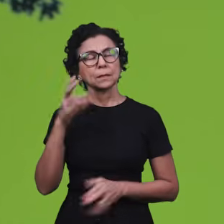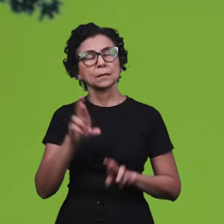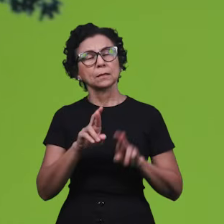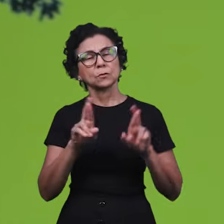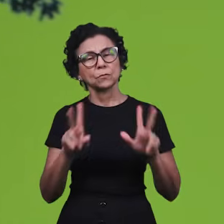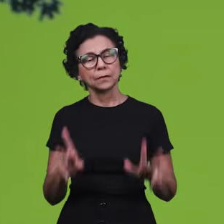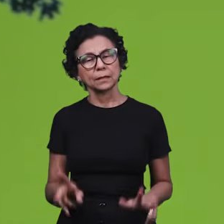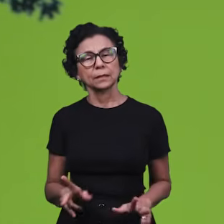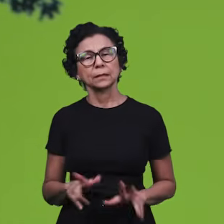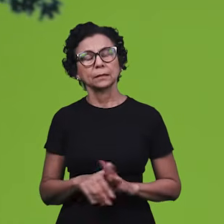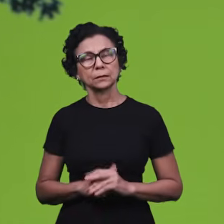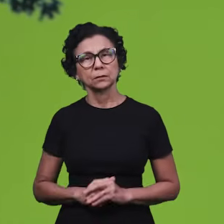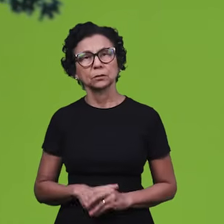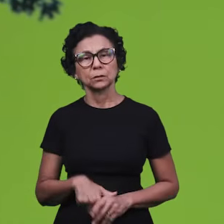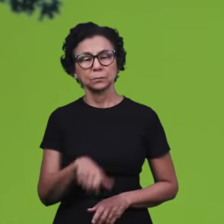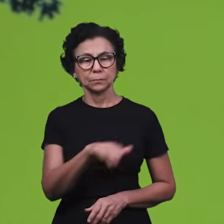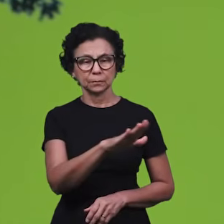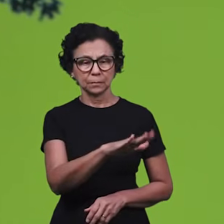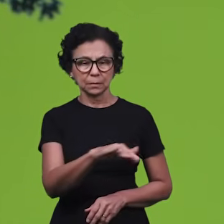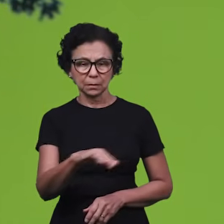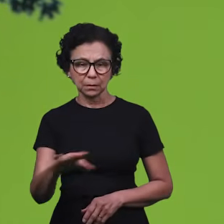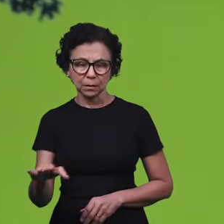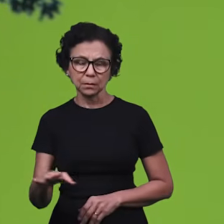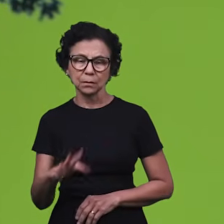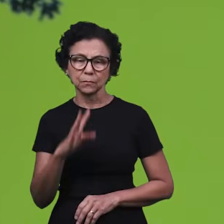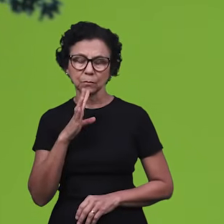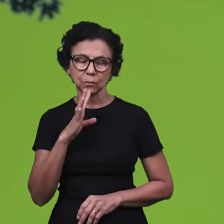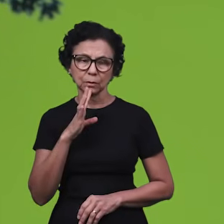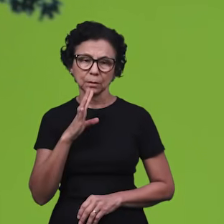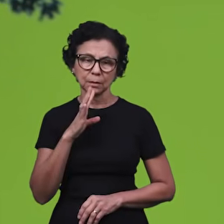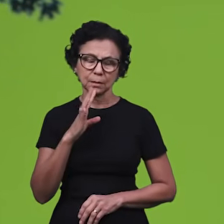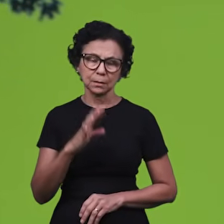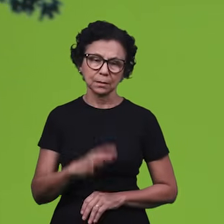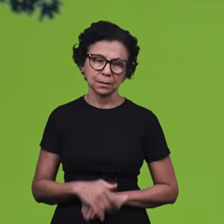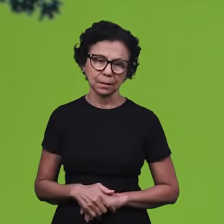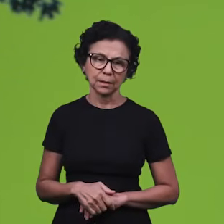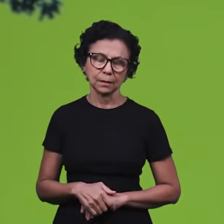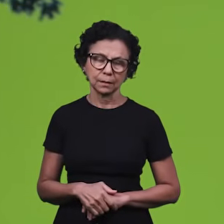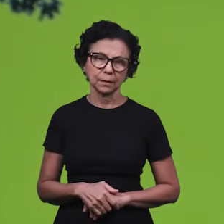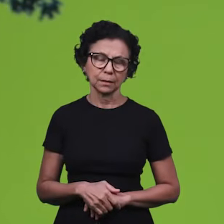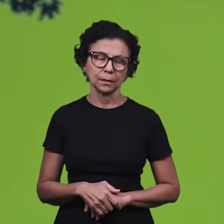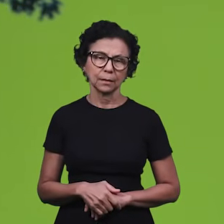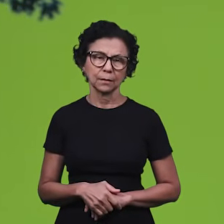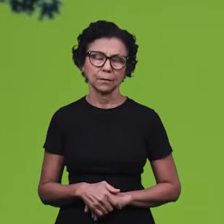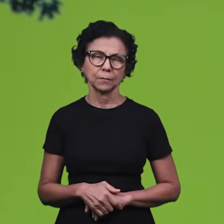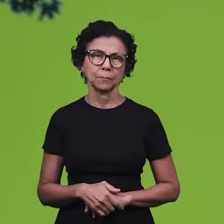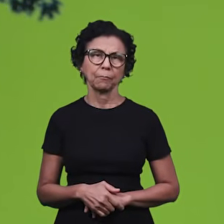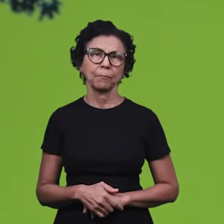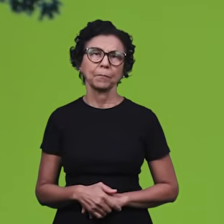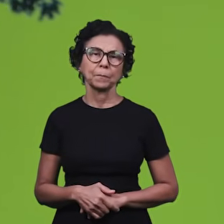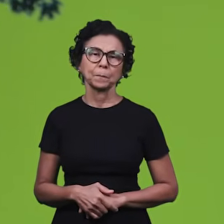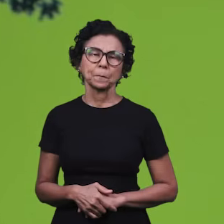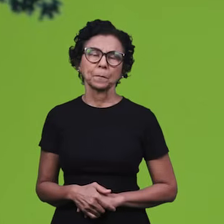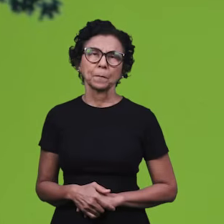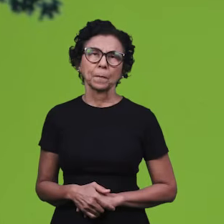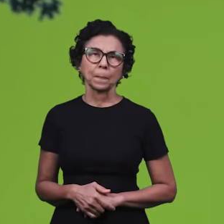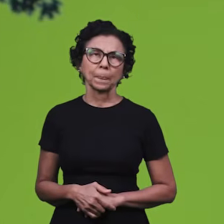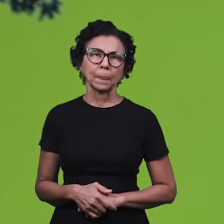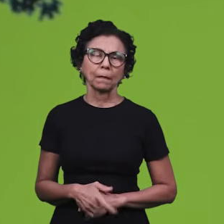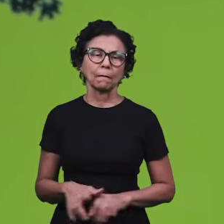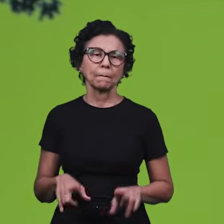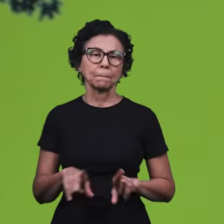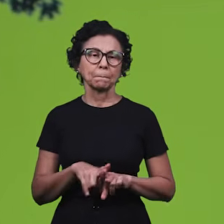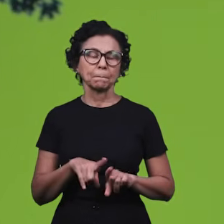igreja, mas das crianças que são alcançadas, né? O que me marcou muito nas conversas que nós tivemos foi